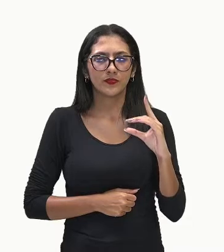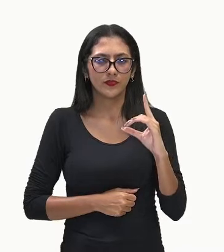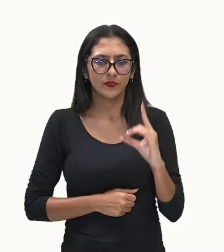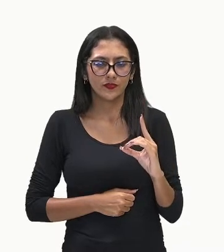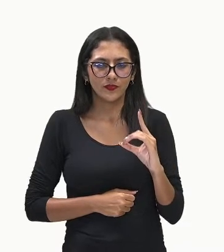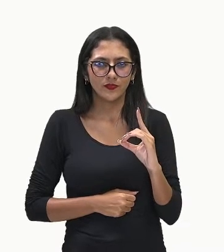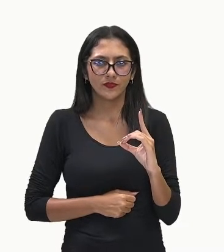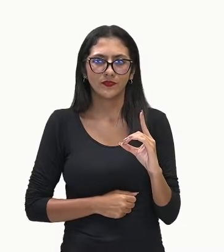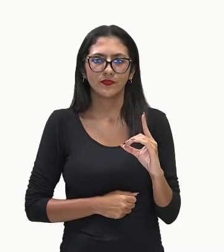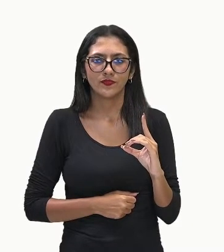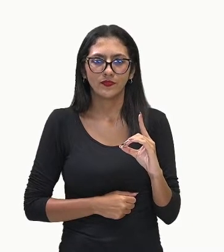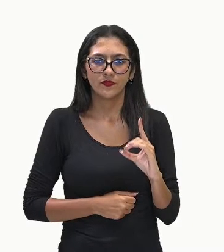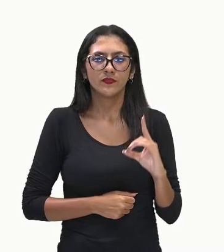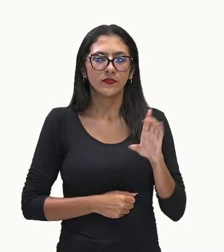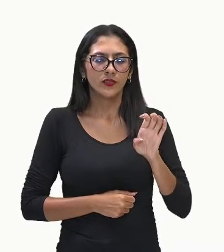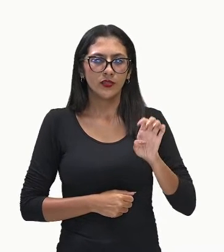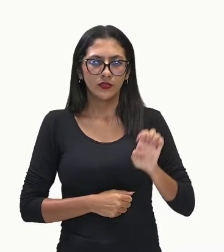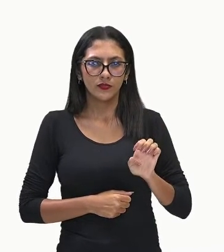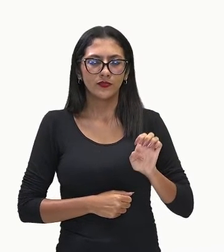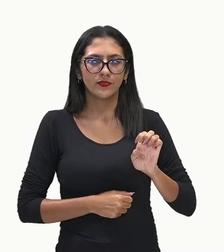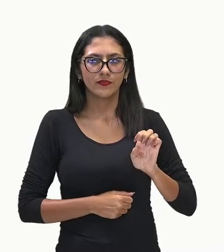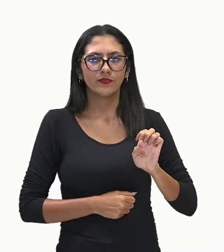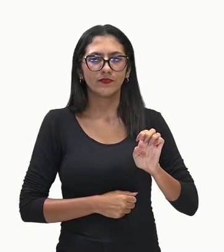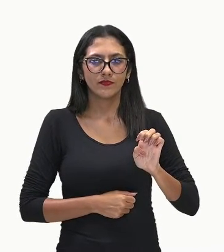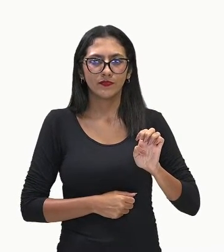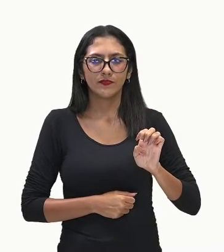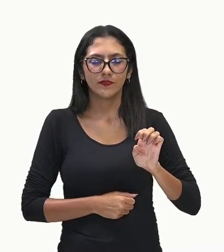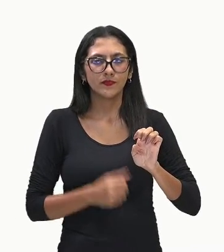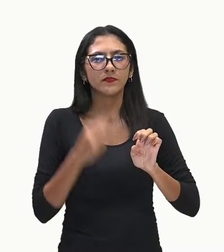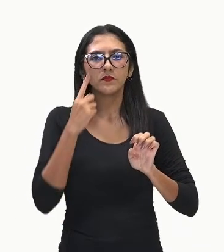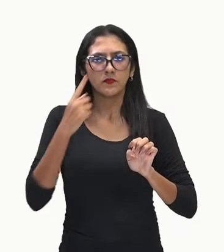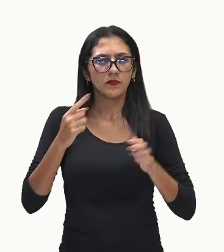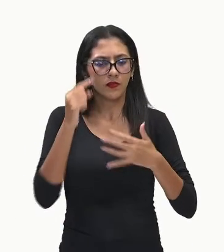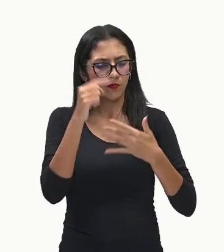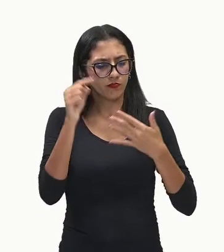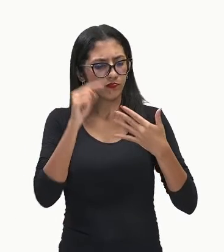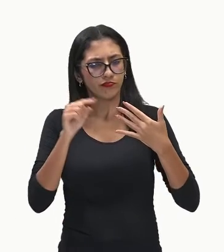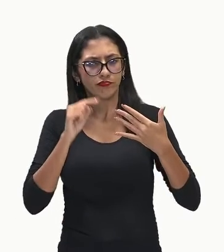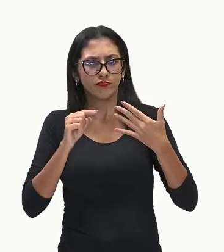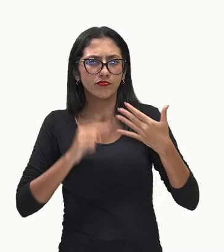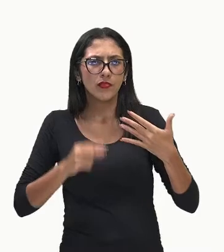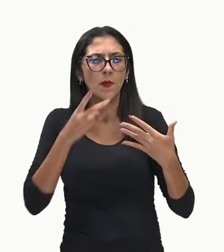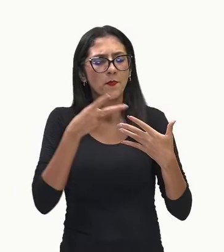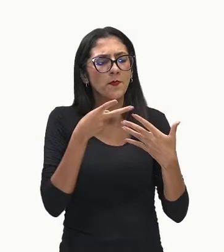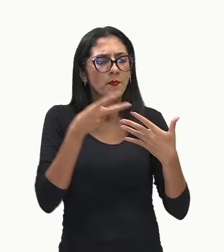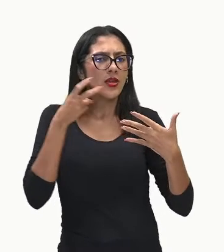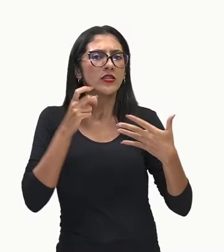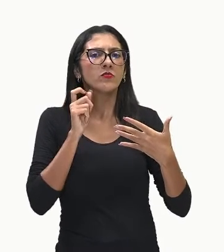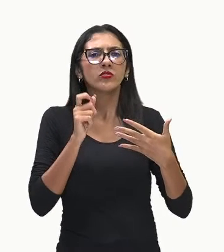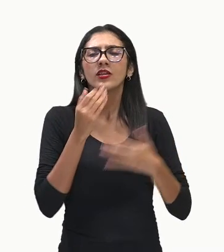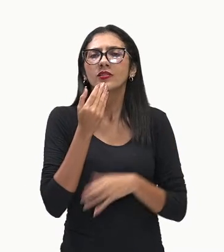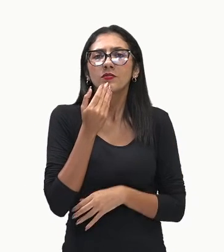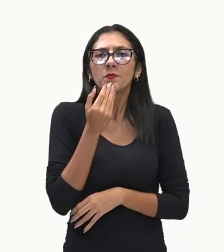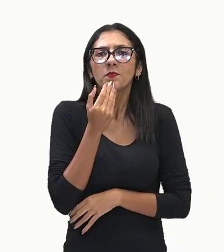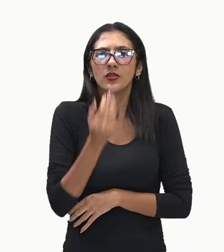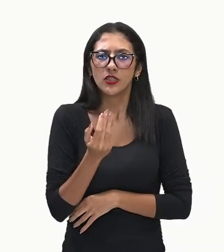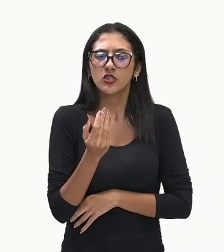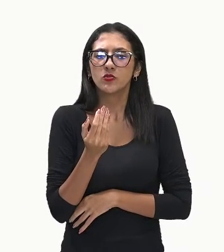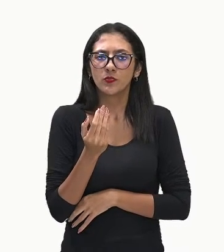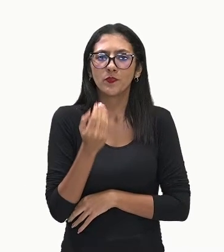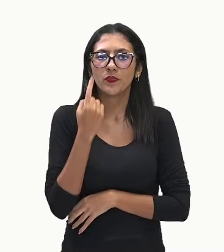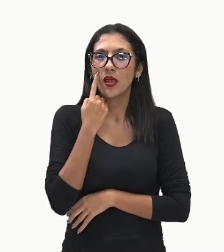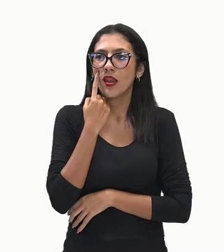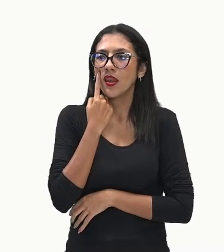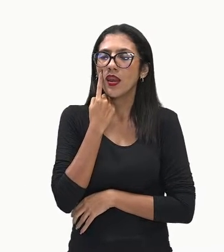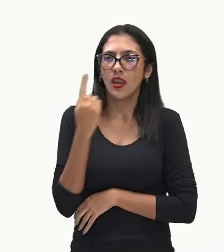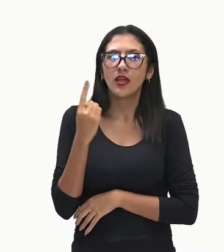D, junho e setembro, E, junho e agosto. Observem que o comando diz que nessa ordem,